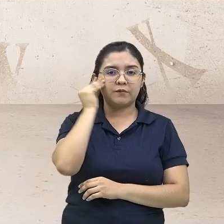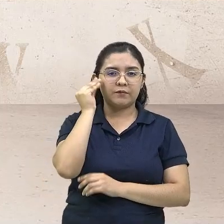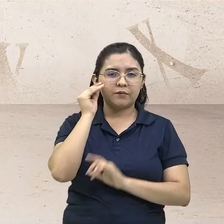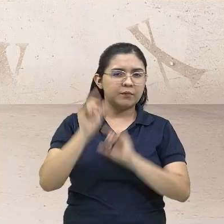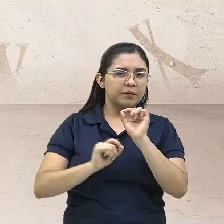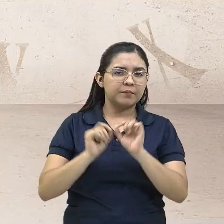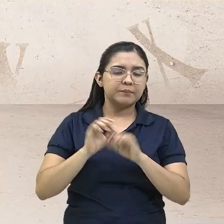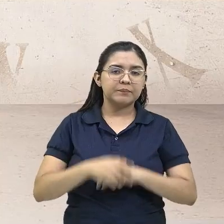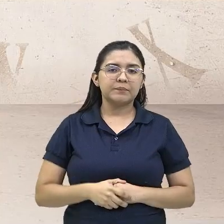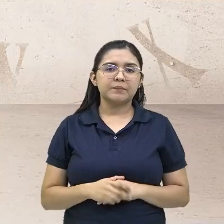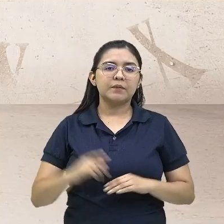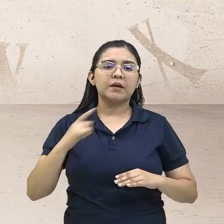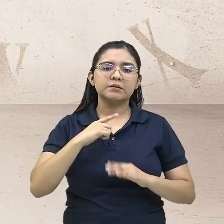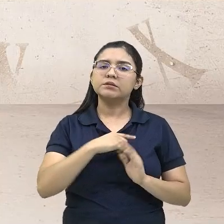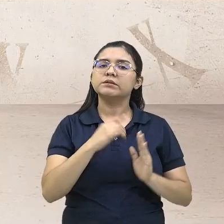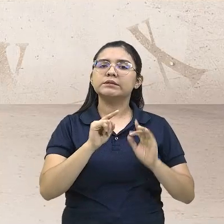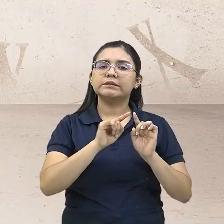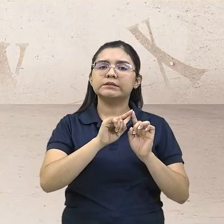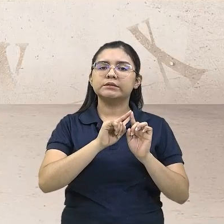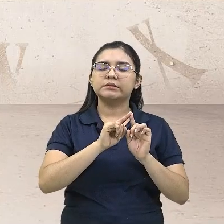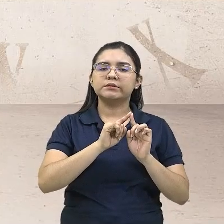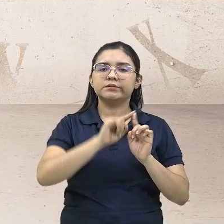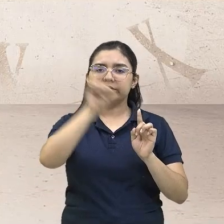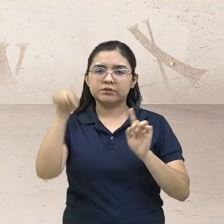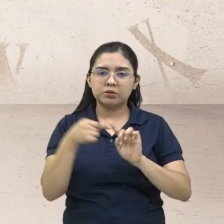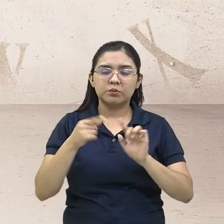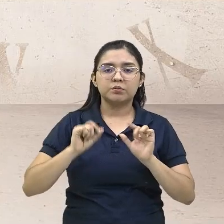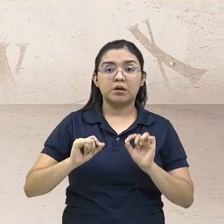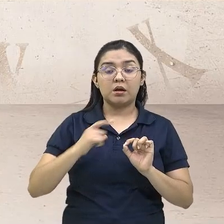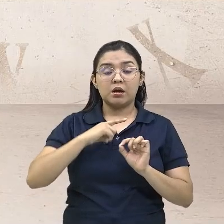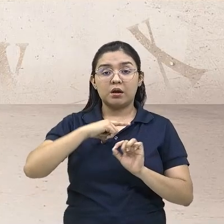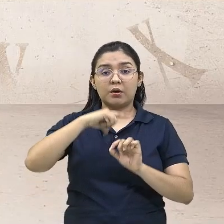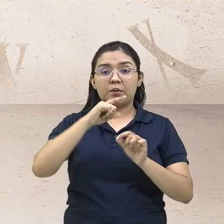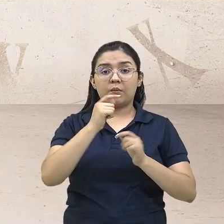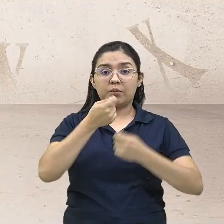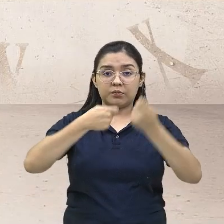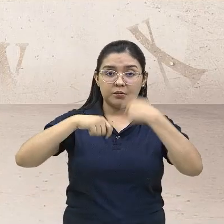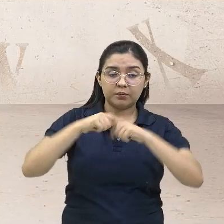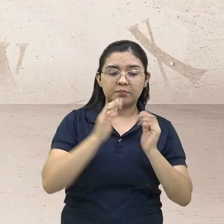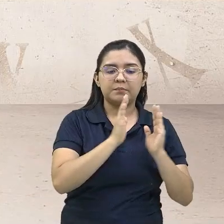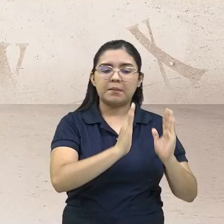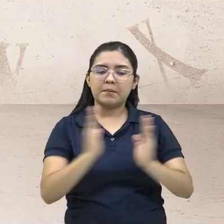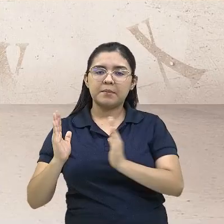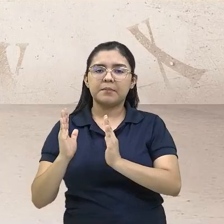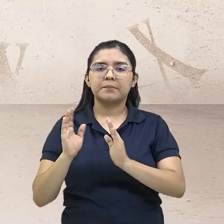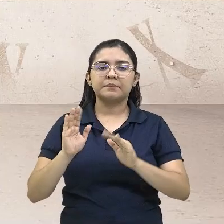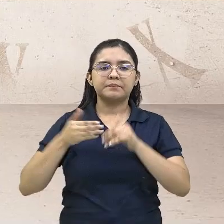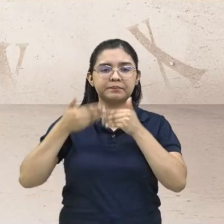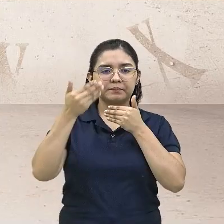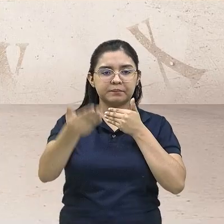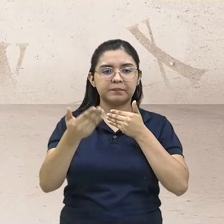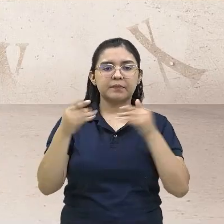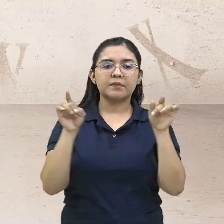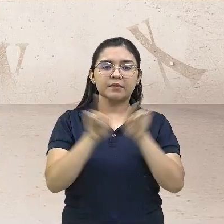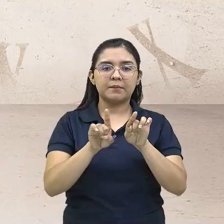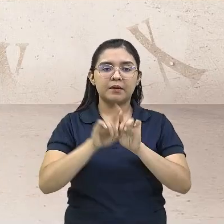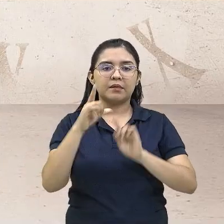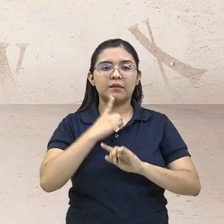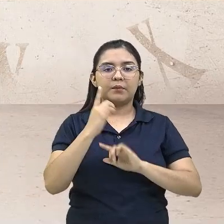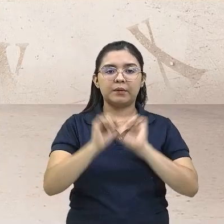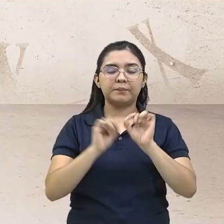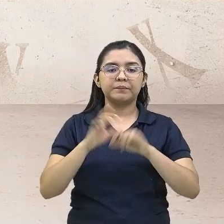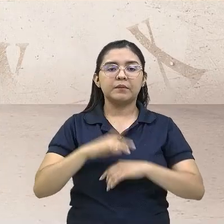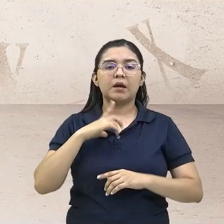também esses ciclos econômicos, né, a partir de cada uma dessas etapas. E aí, mais à frente, nós temos